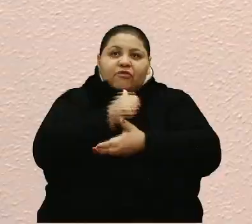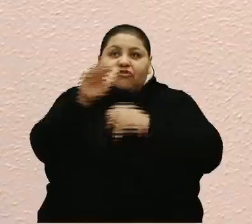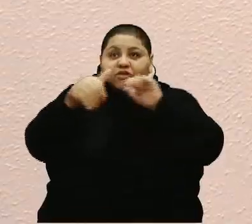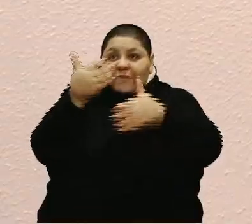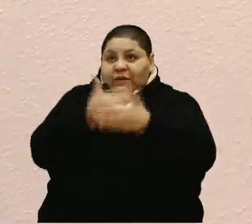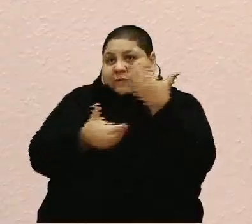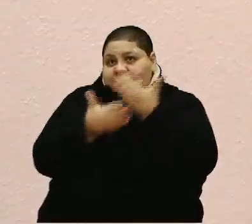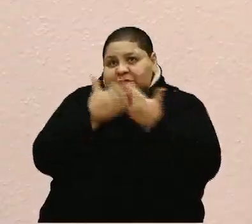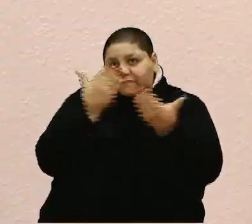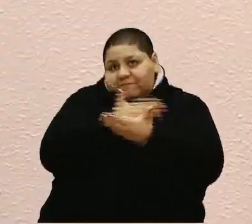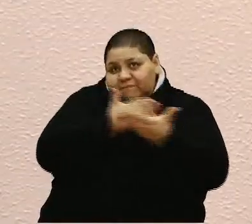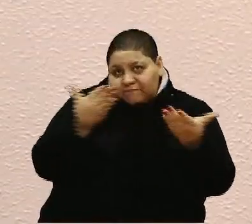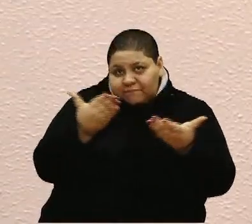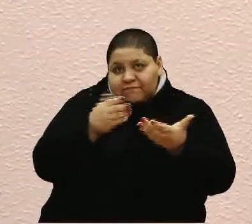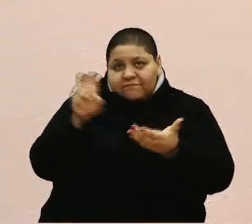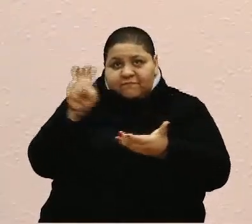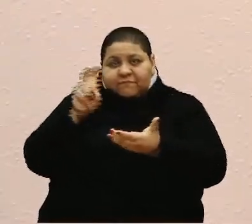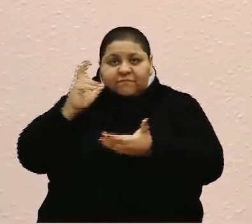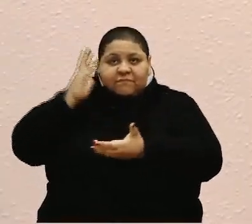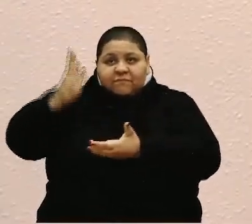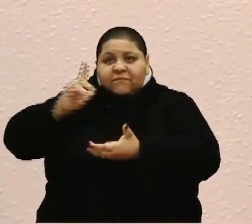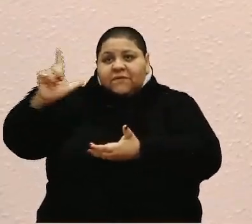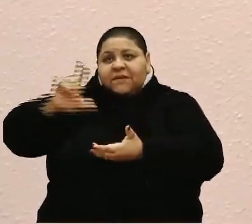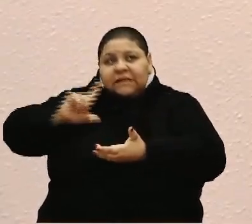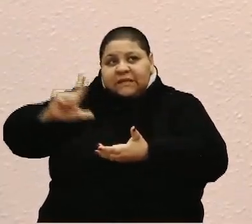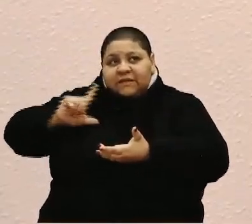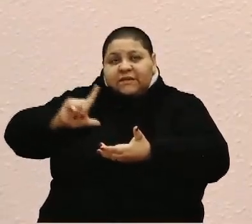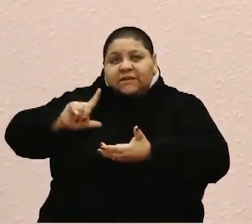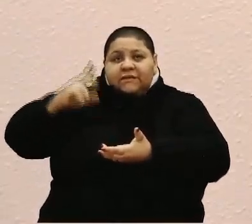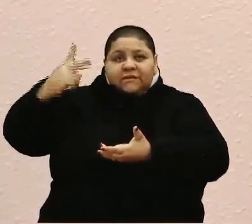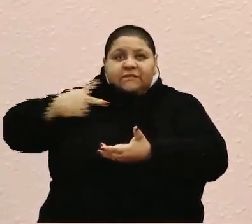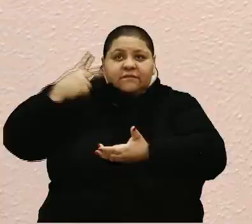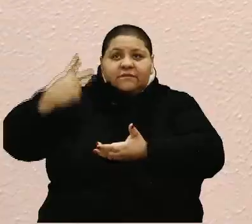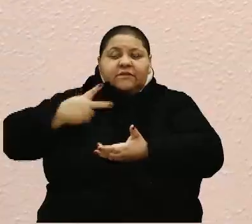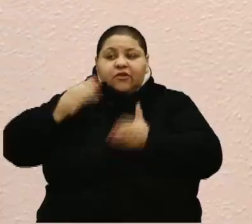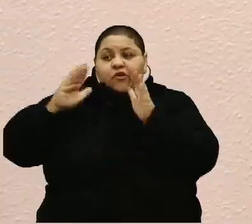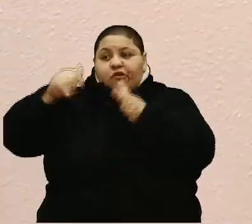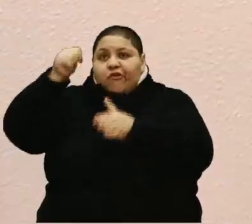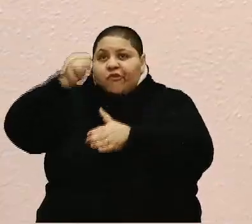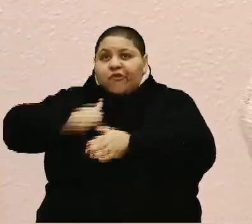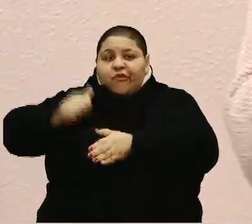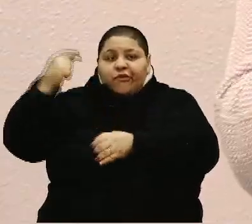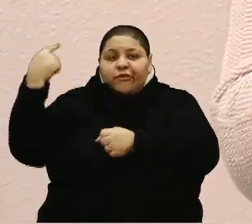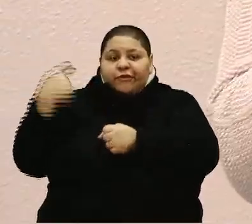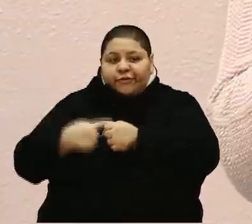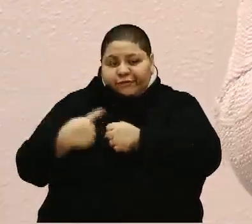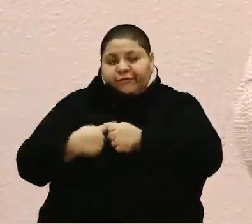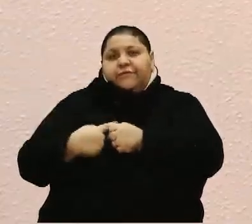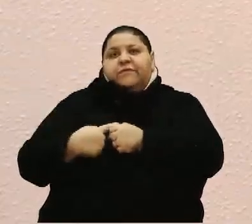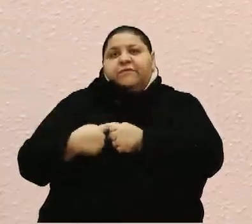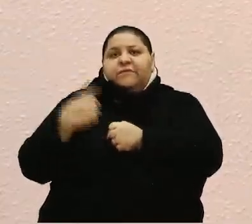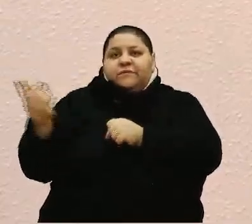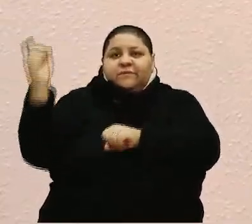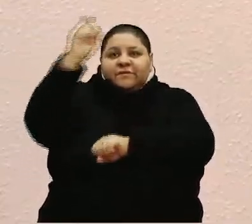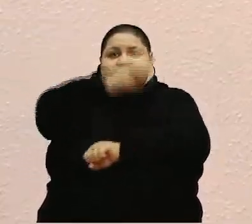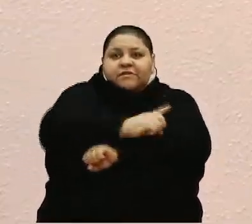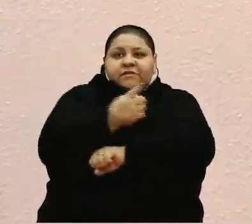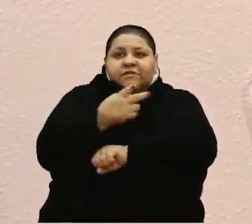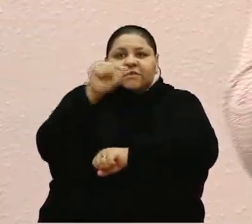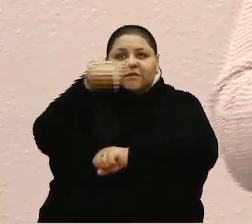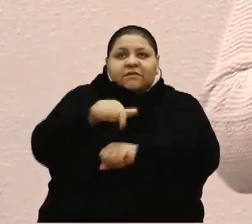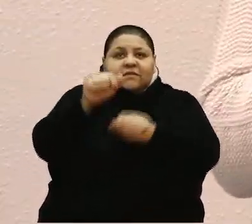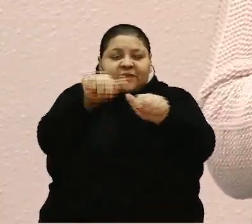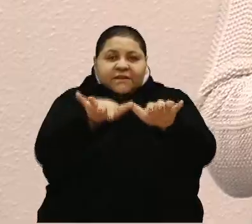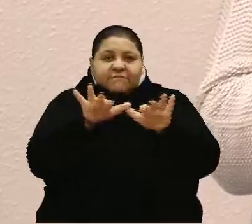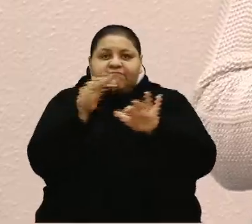todos e todas, da 5ª conferência que nós teremos das políticas para as mulheres na nossa cidade. Vai ser no dia 12, aqui no plenário